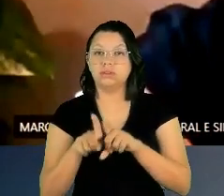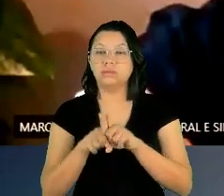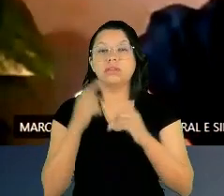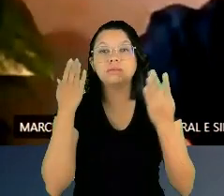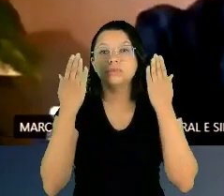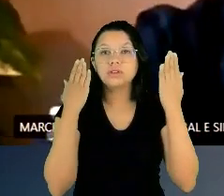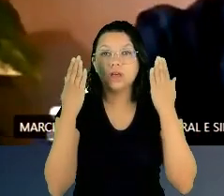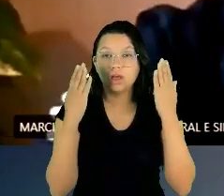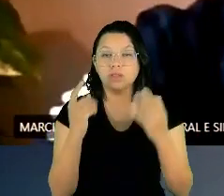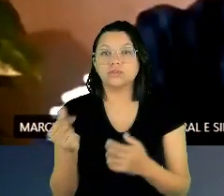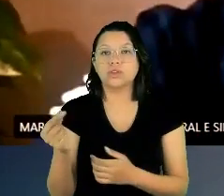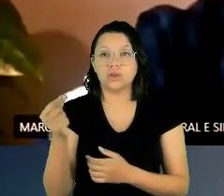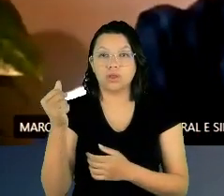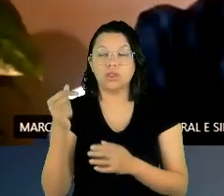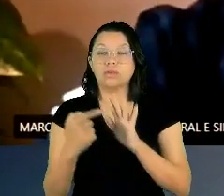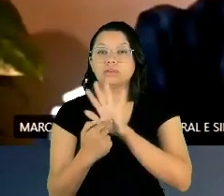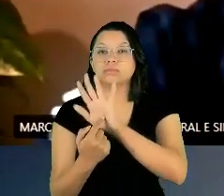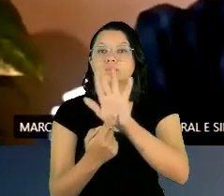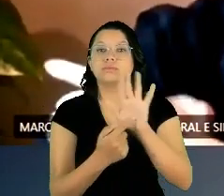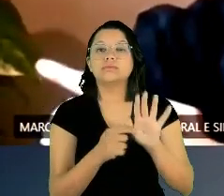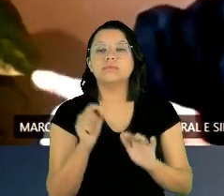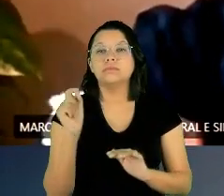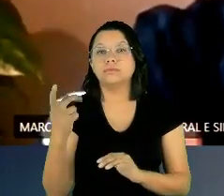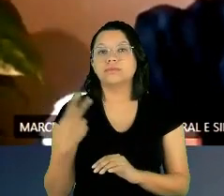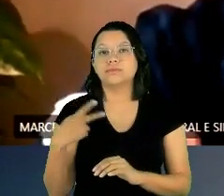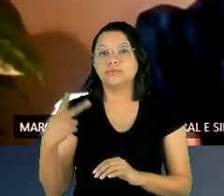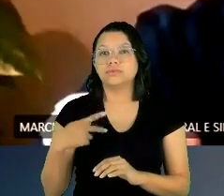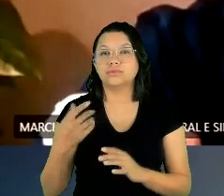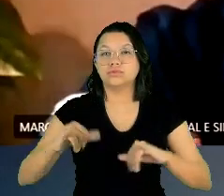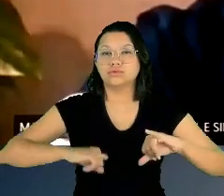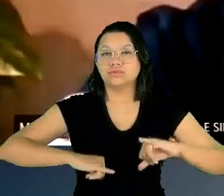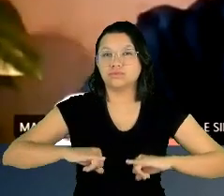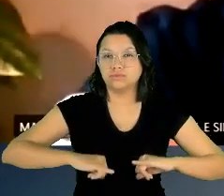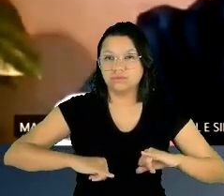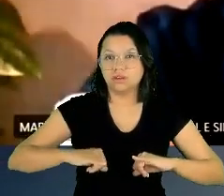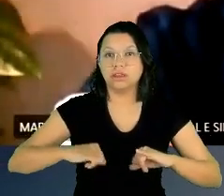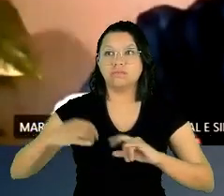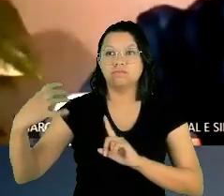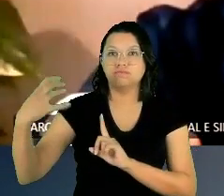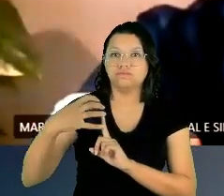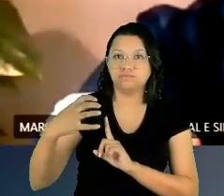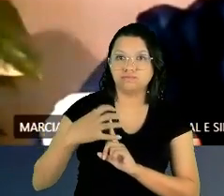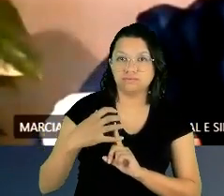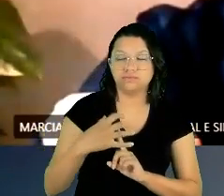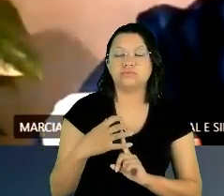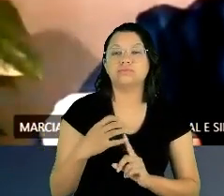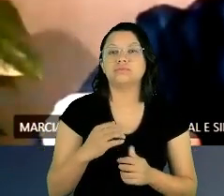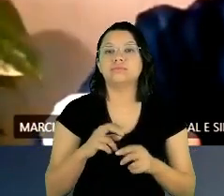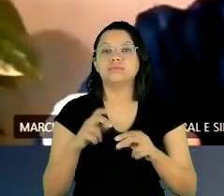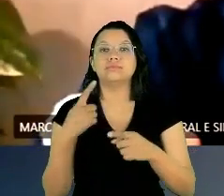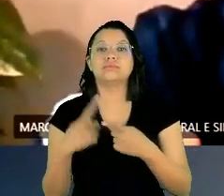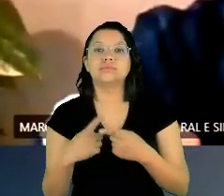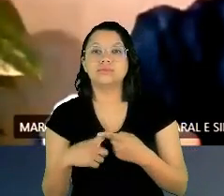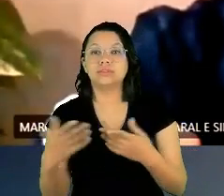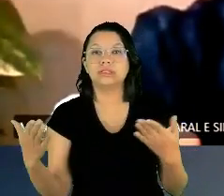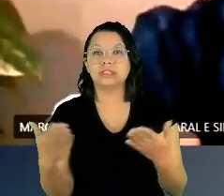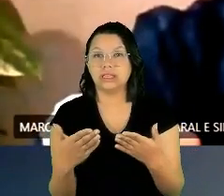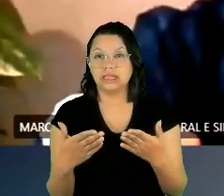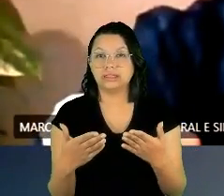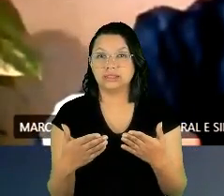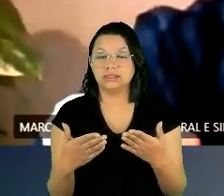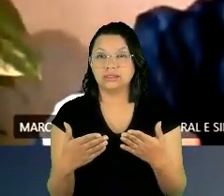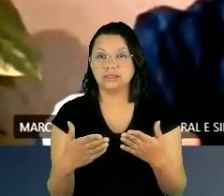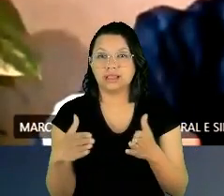Daniel Kahneman, ganhou o prêmio Nobel de Economia, mostrando que nós sofremos vieses e heurísticas,